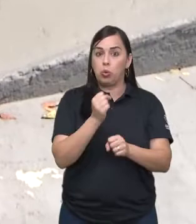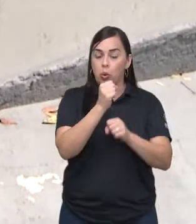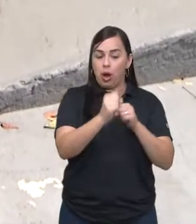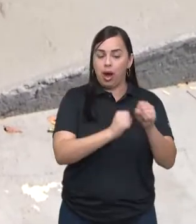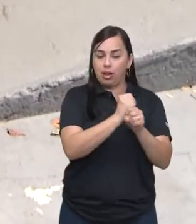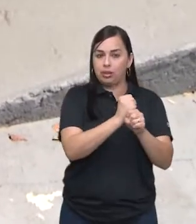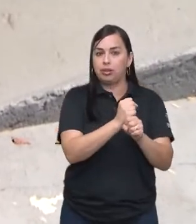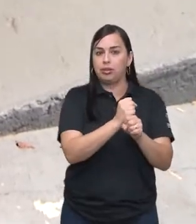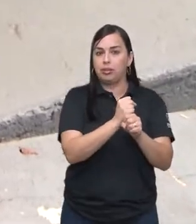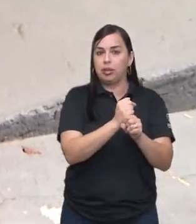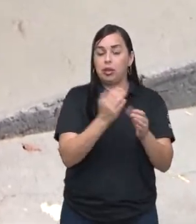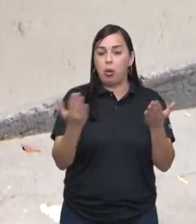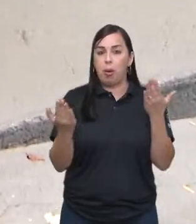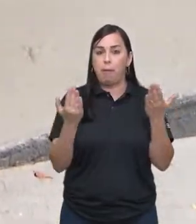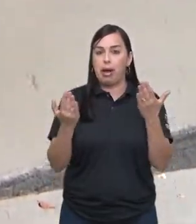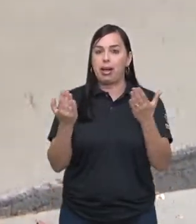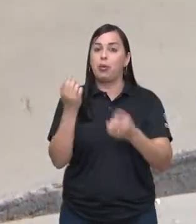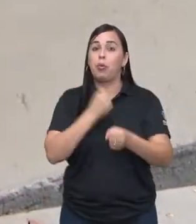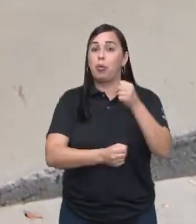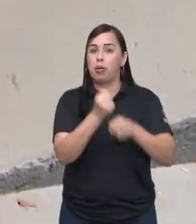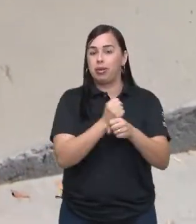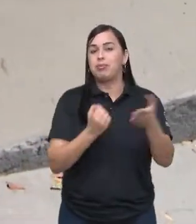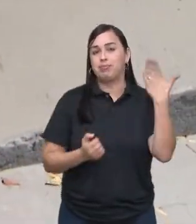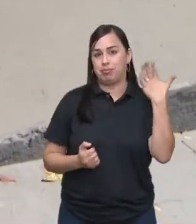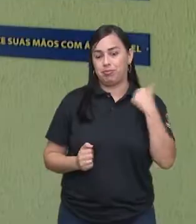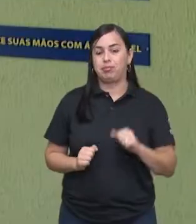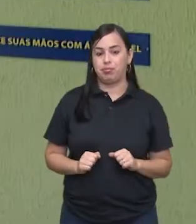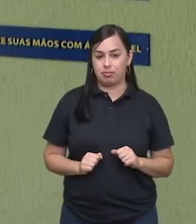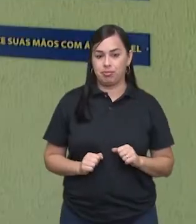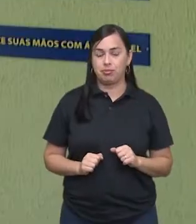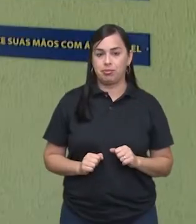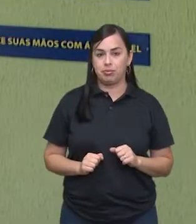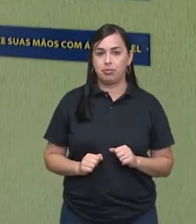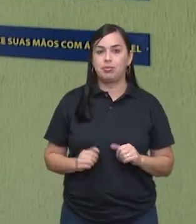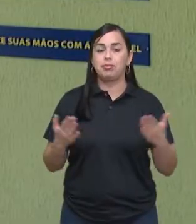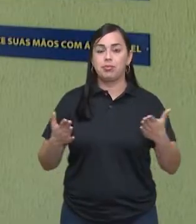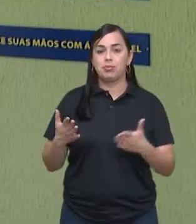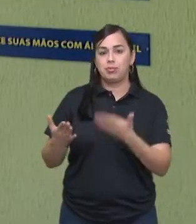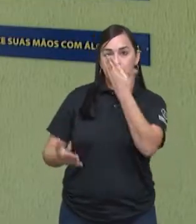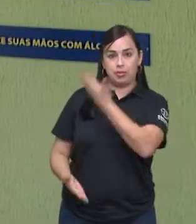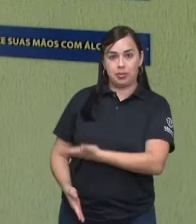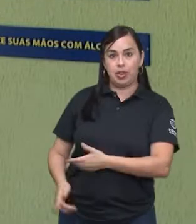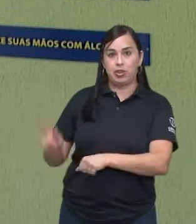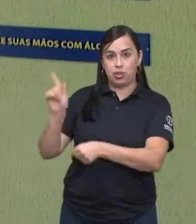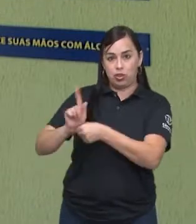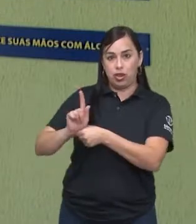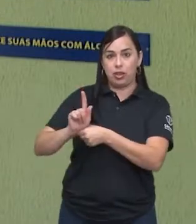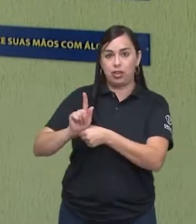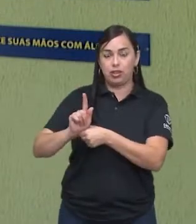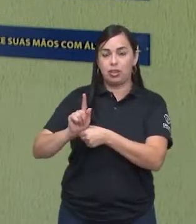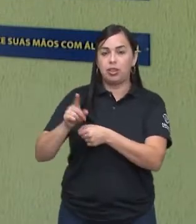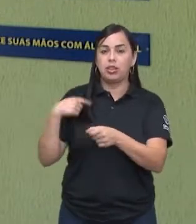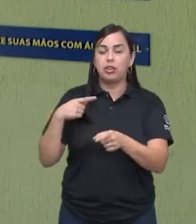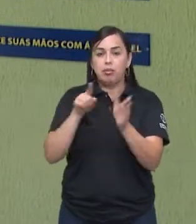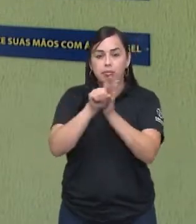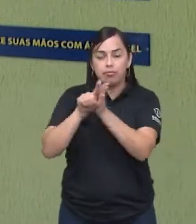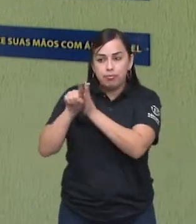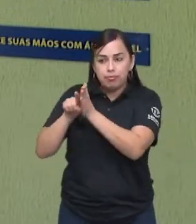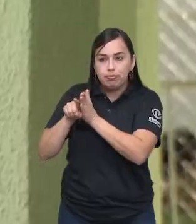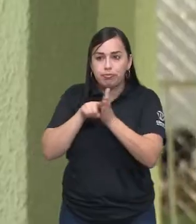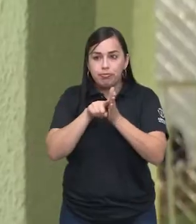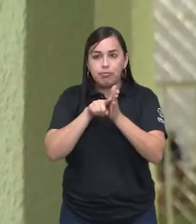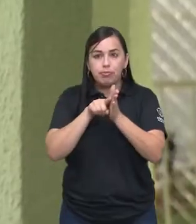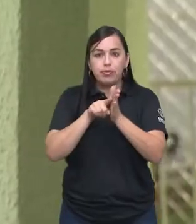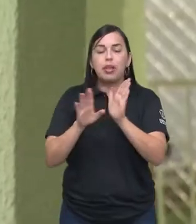do ano em relação ao mesmo período de 2021. Segundo Diego Amaral, gerente do Centro de Controle de